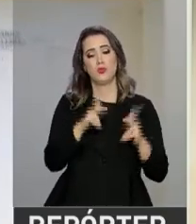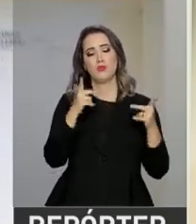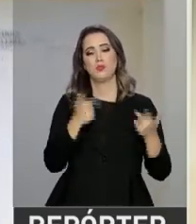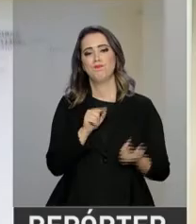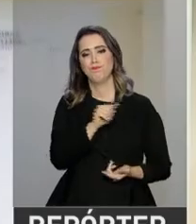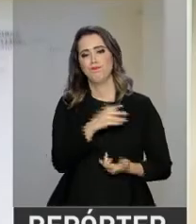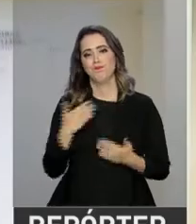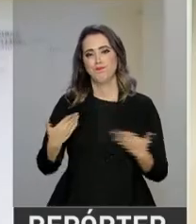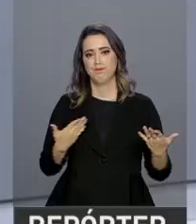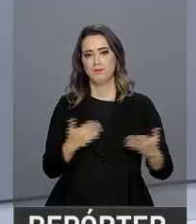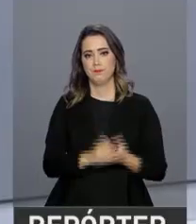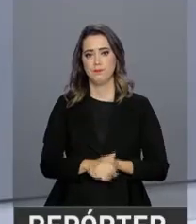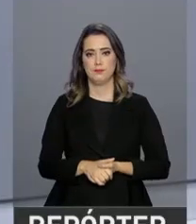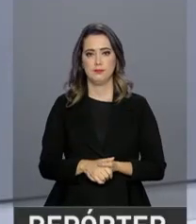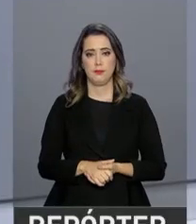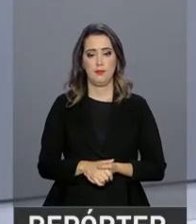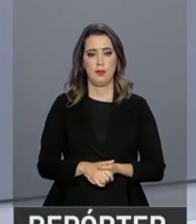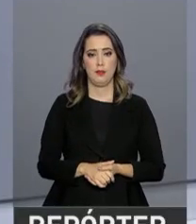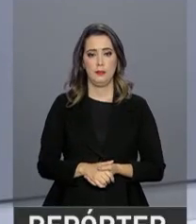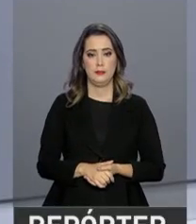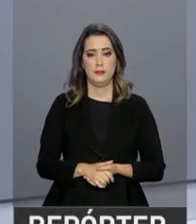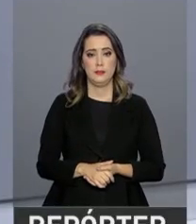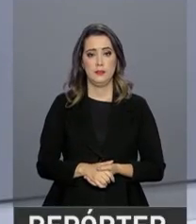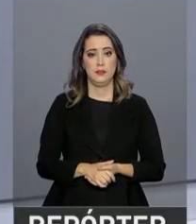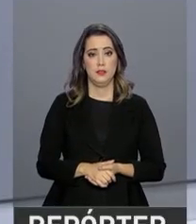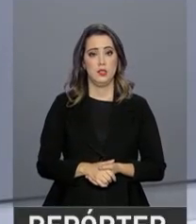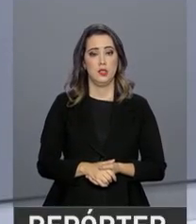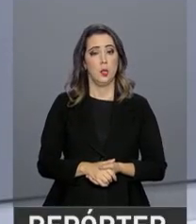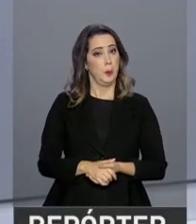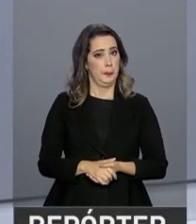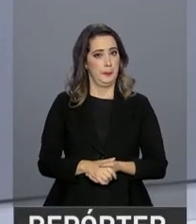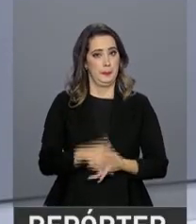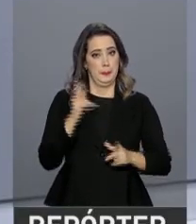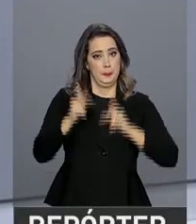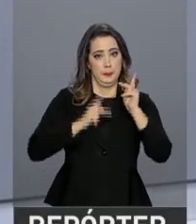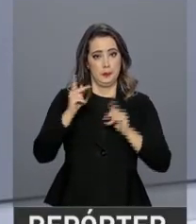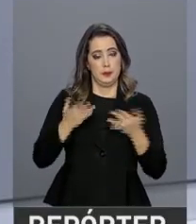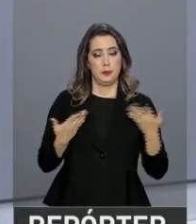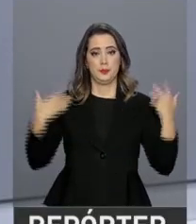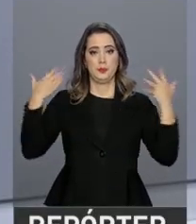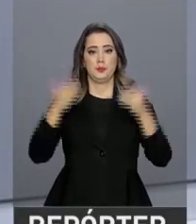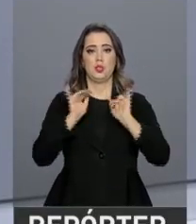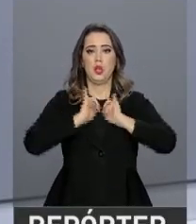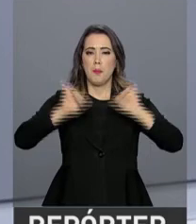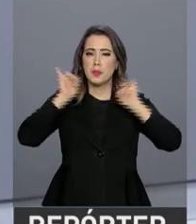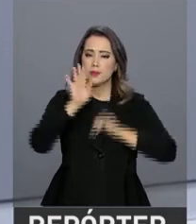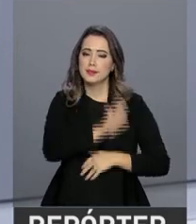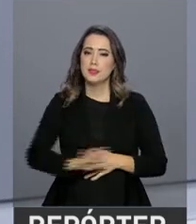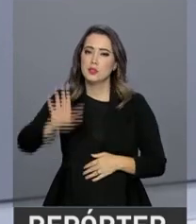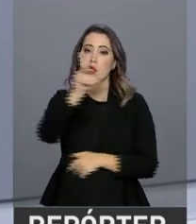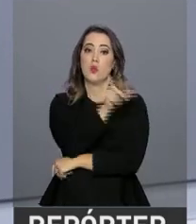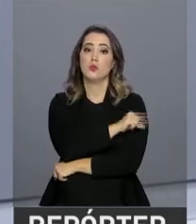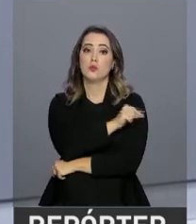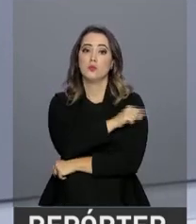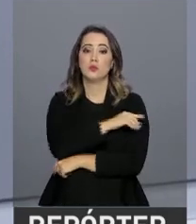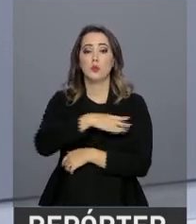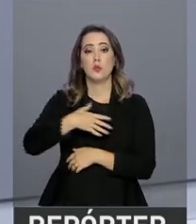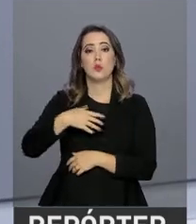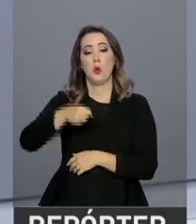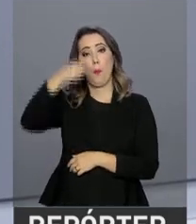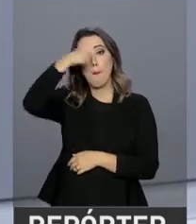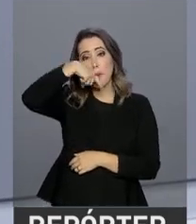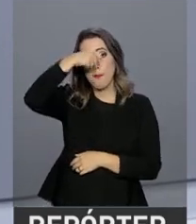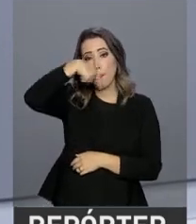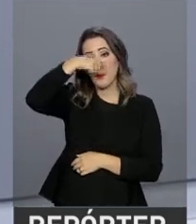resistência bacteriana chamar a população para participar da campanha nacional de vacinação contra a influenza